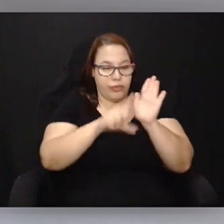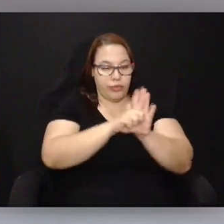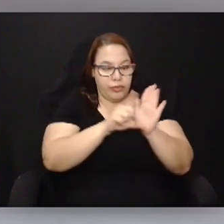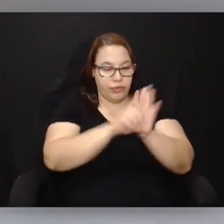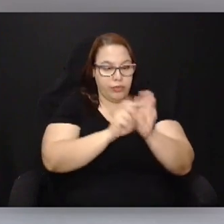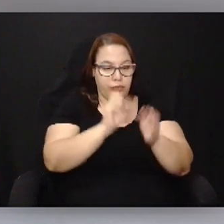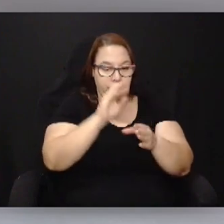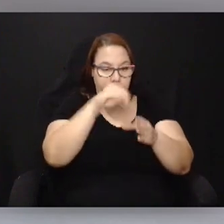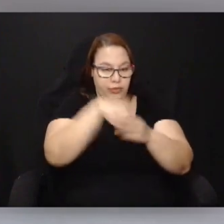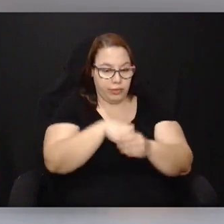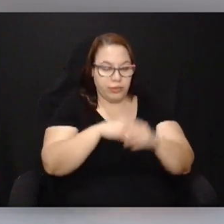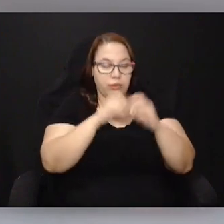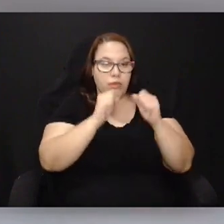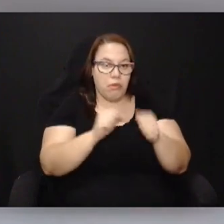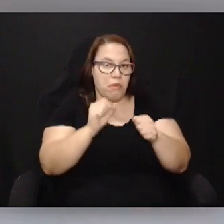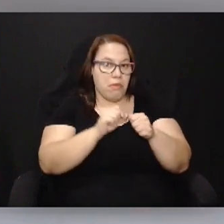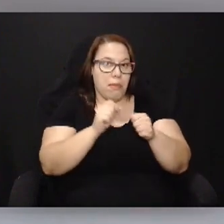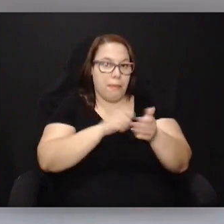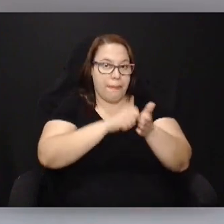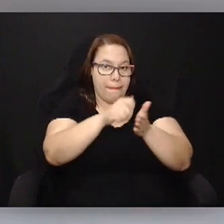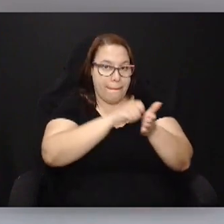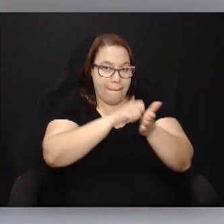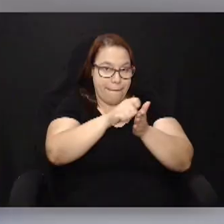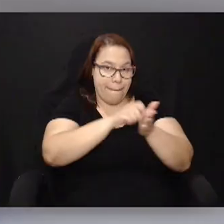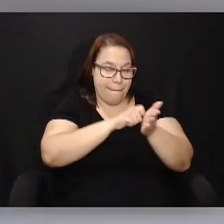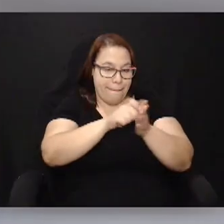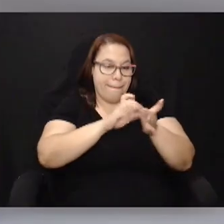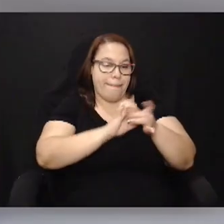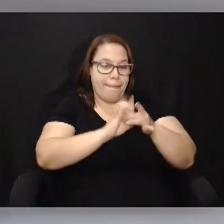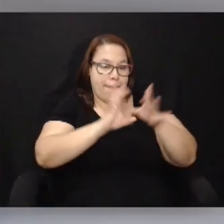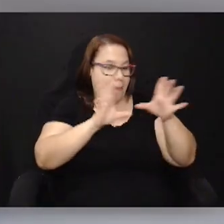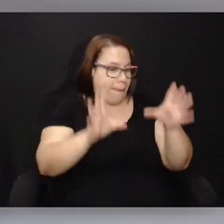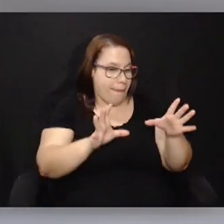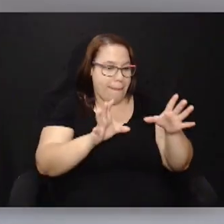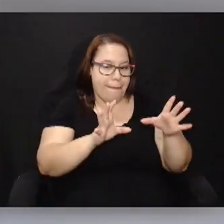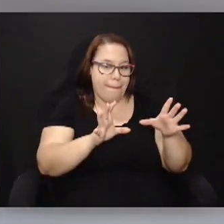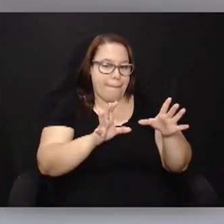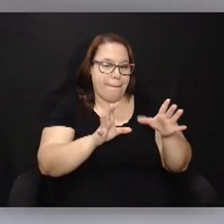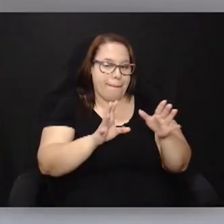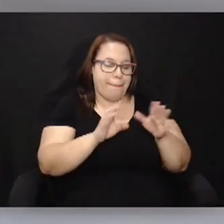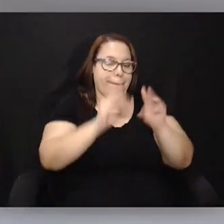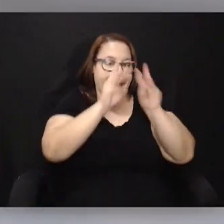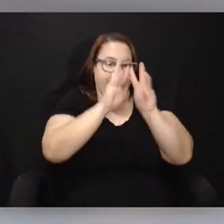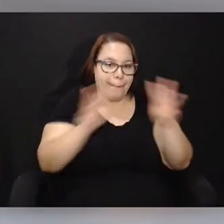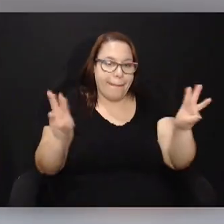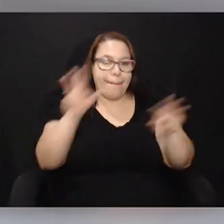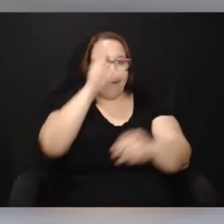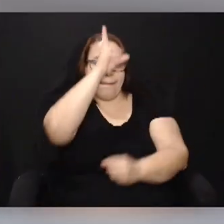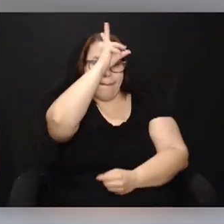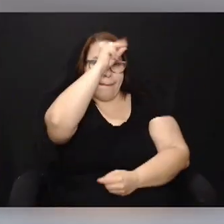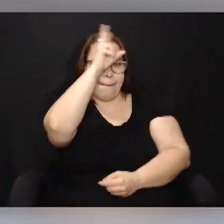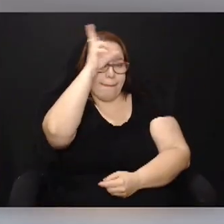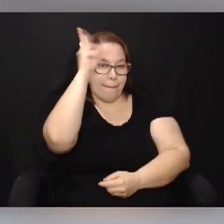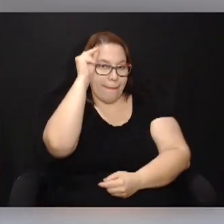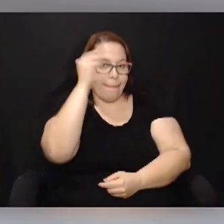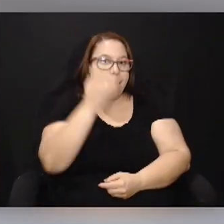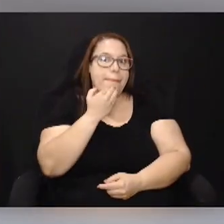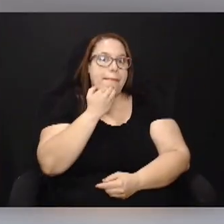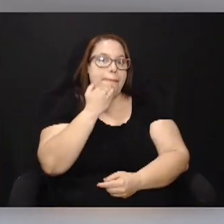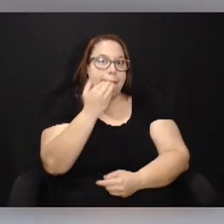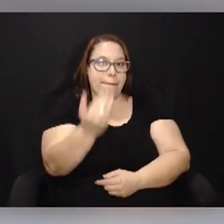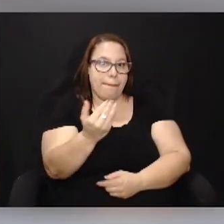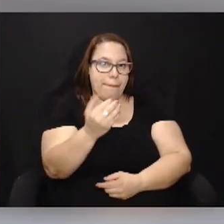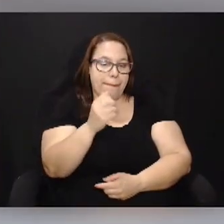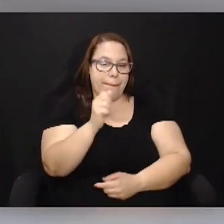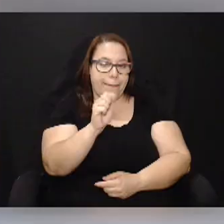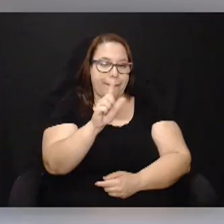poderão fazer através de uma autodeclaração. Entra no site da prefeitura, ele solicita o alvará para